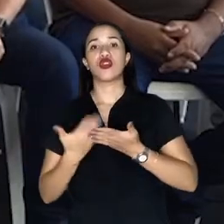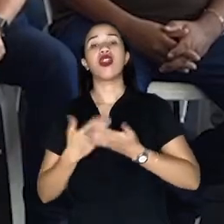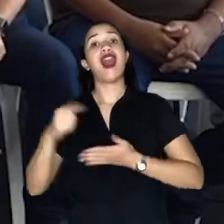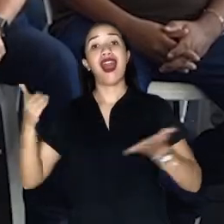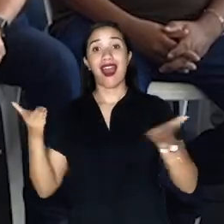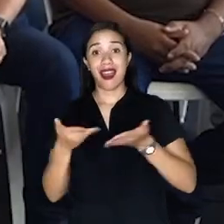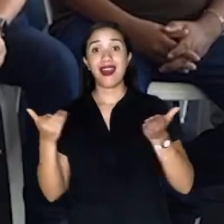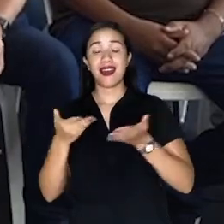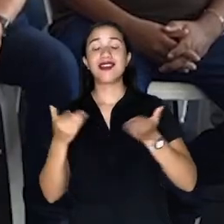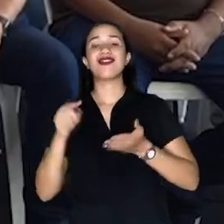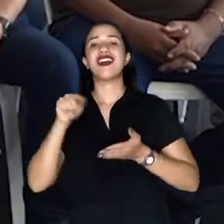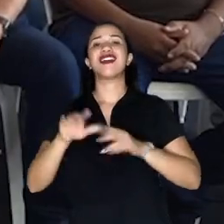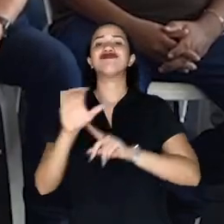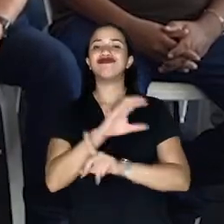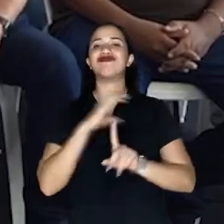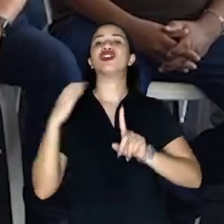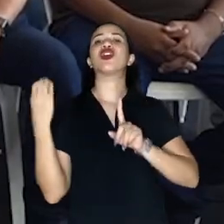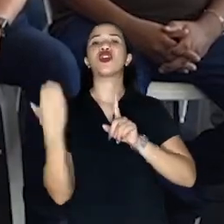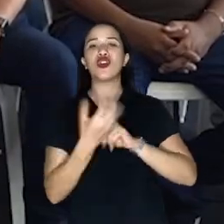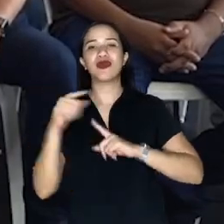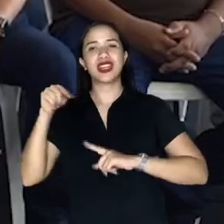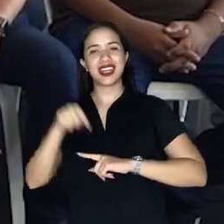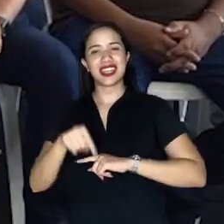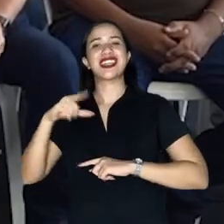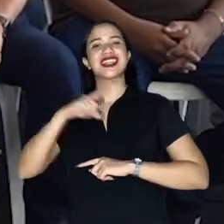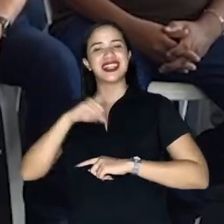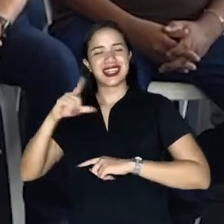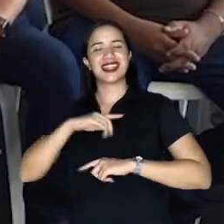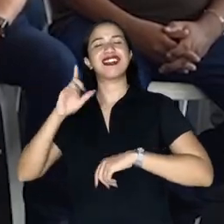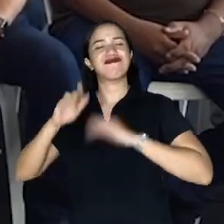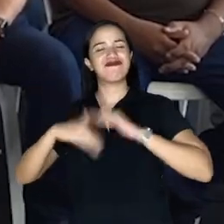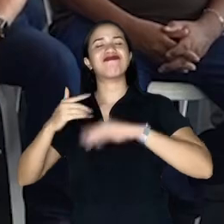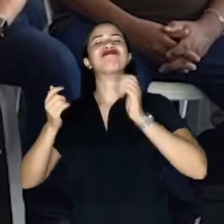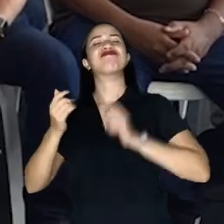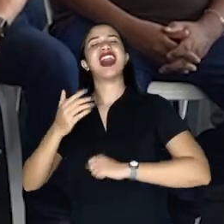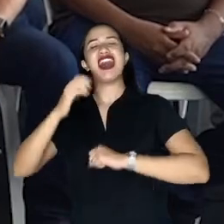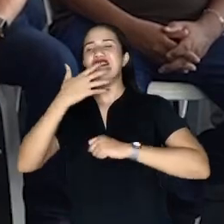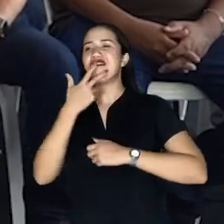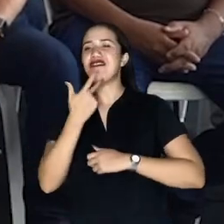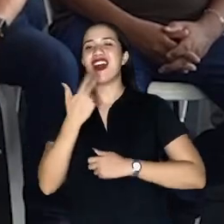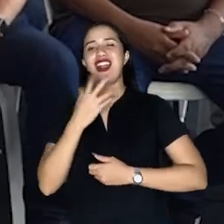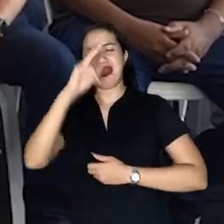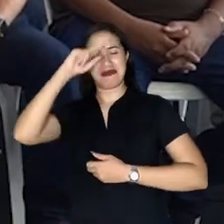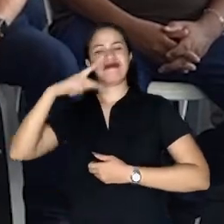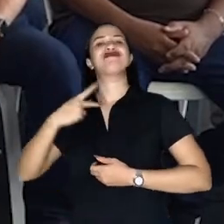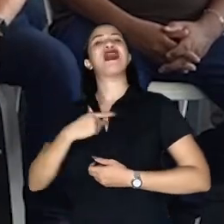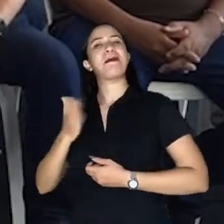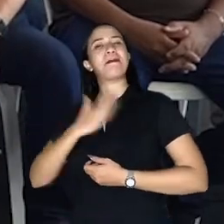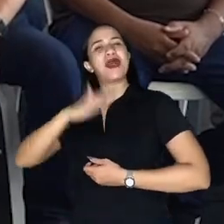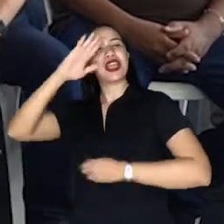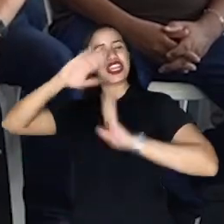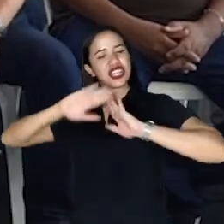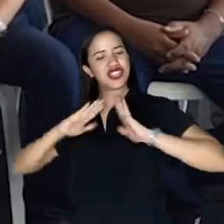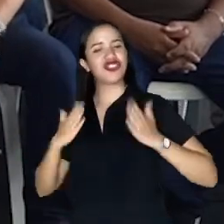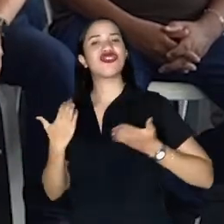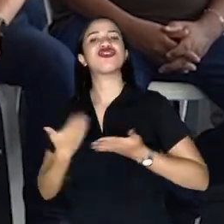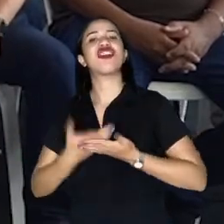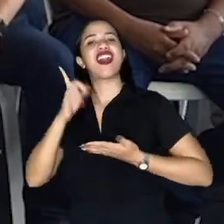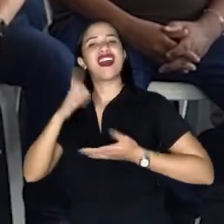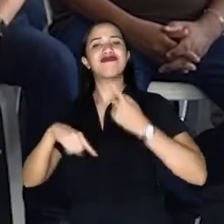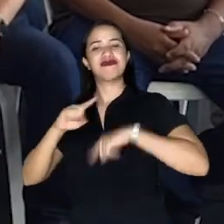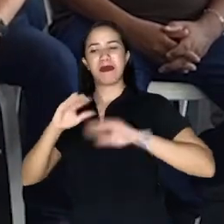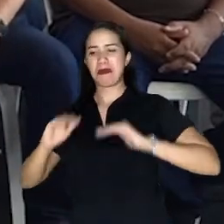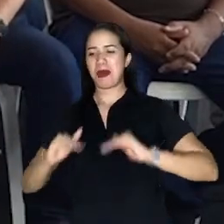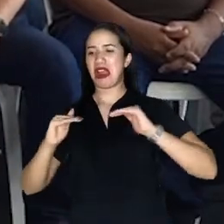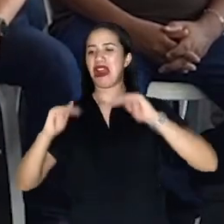escola, agora a comunidade do Luiz Roberto Pimentel pode bater no peito e dizer: a minha escola é